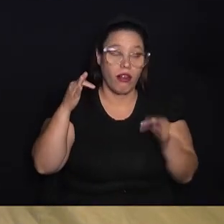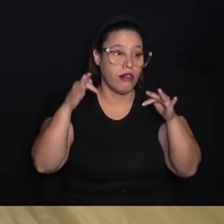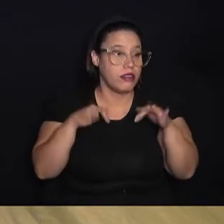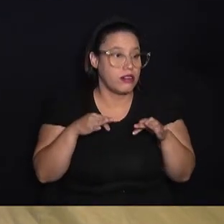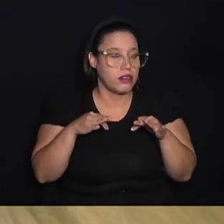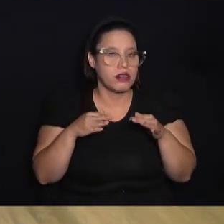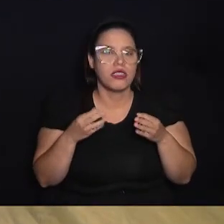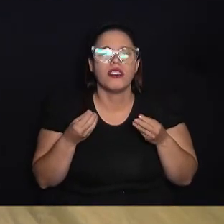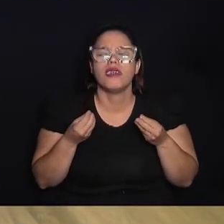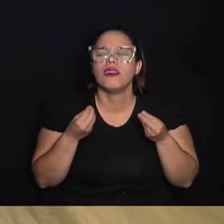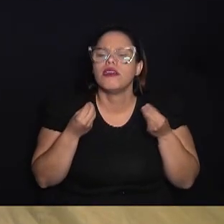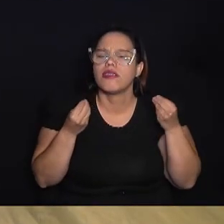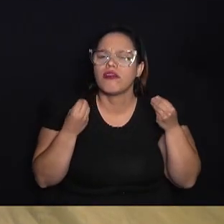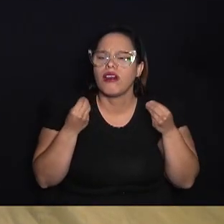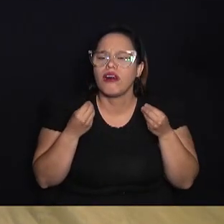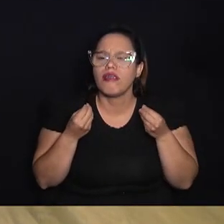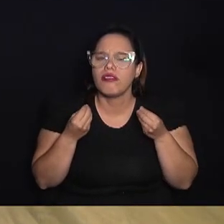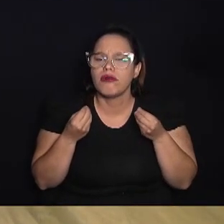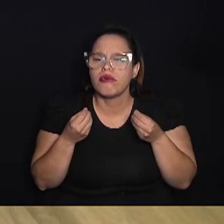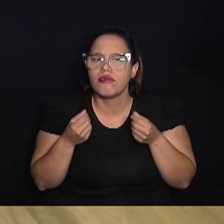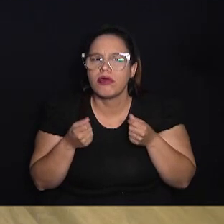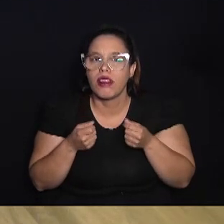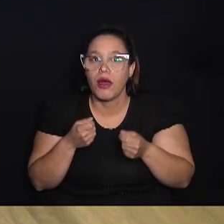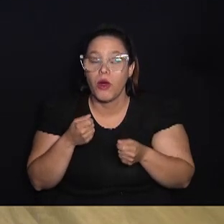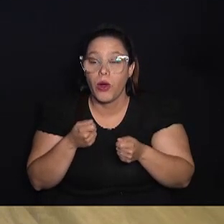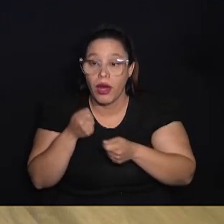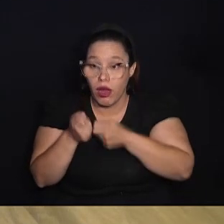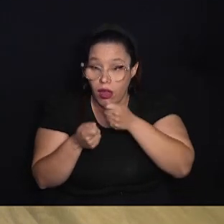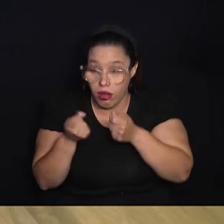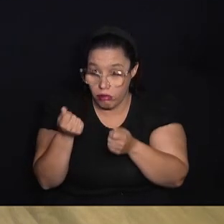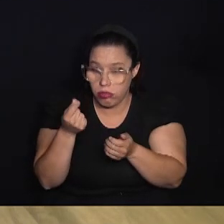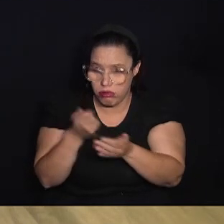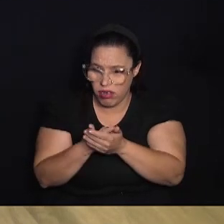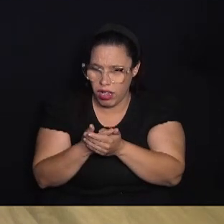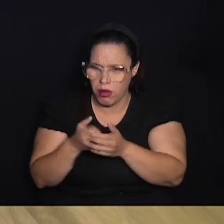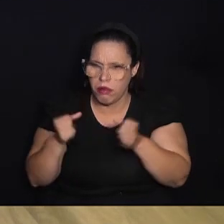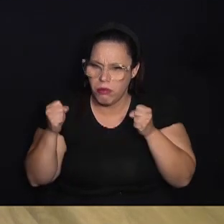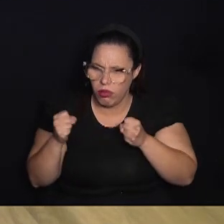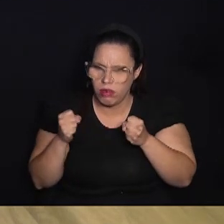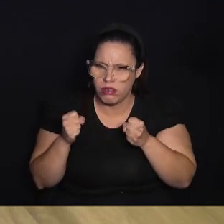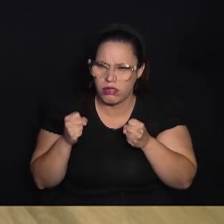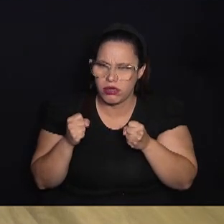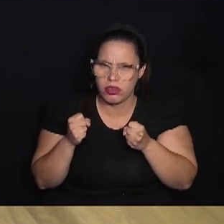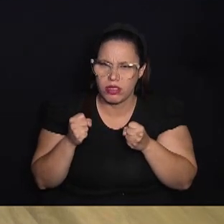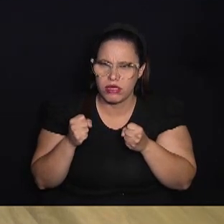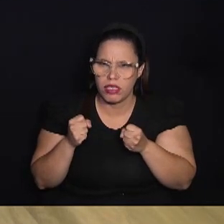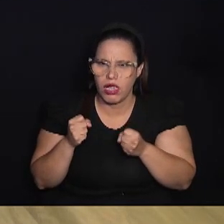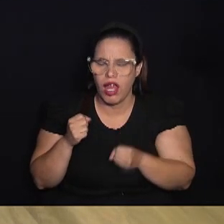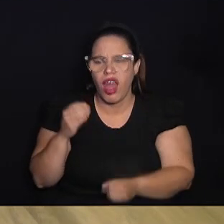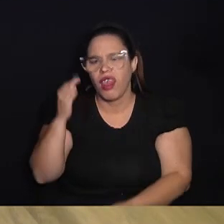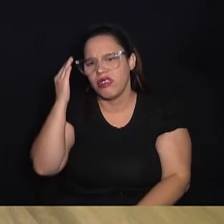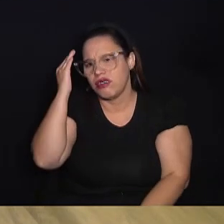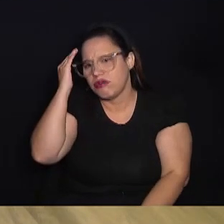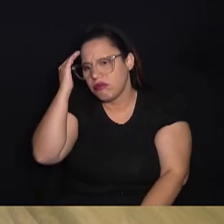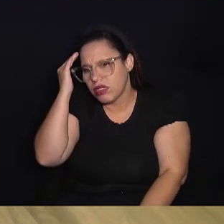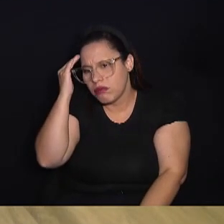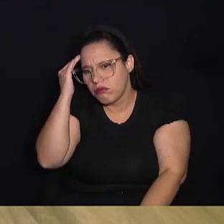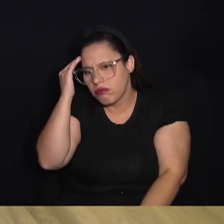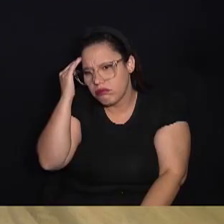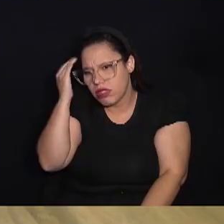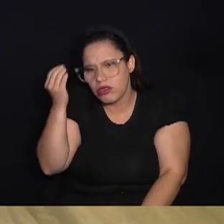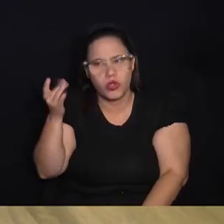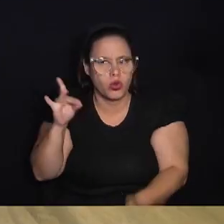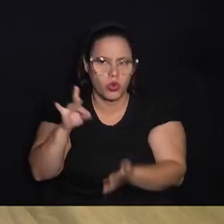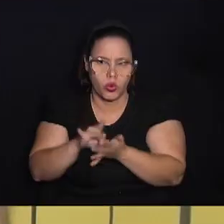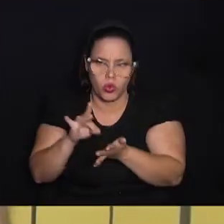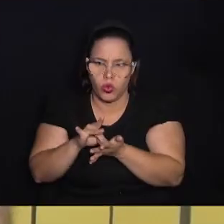quem quiser colaborar com a página de vocês é possível também a gente nunca pensou nisso de verdade assim quem quiser